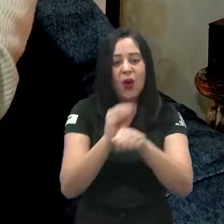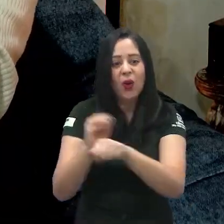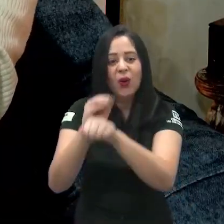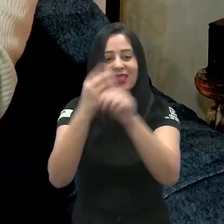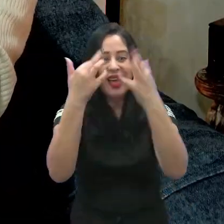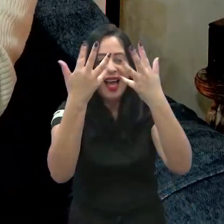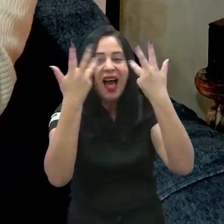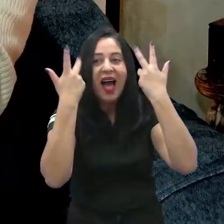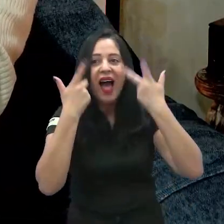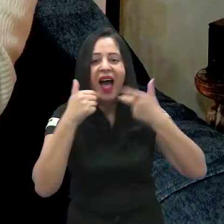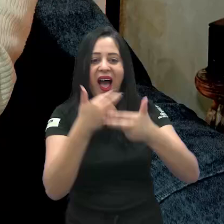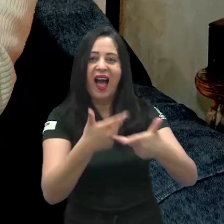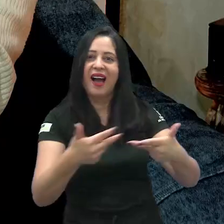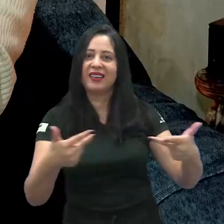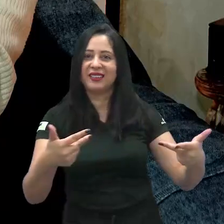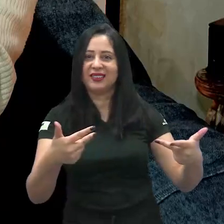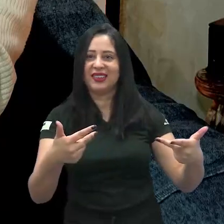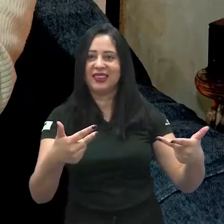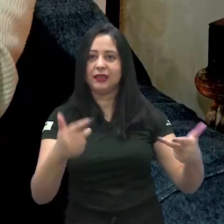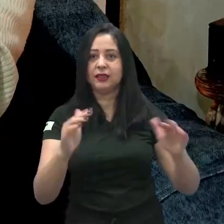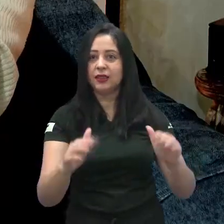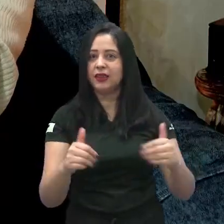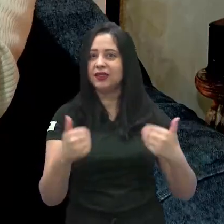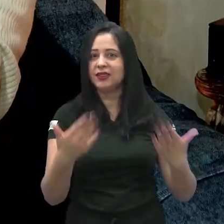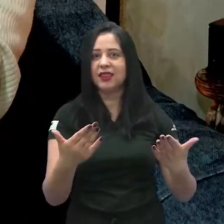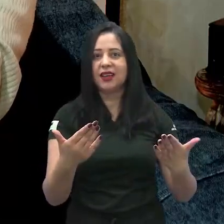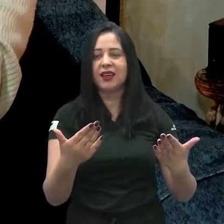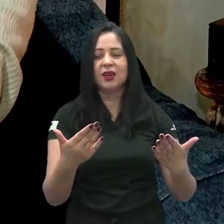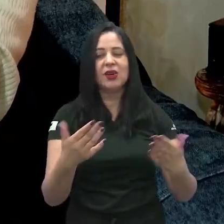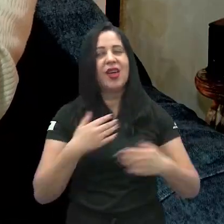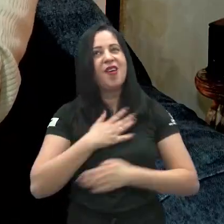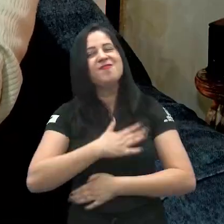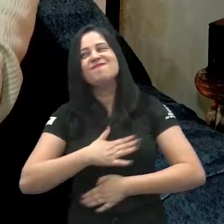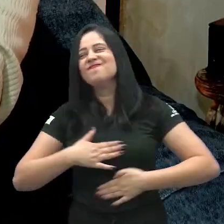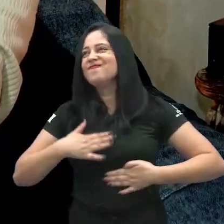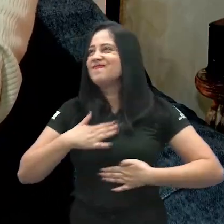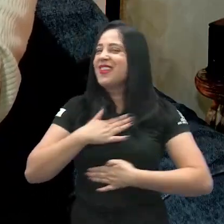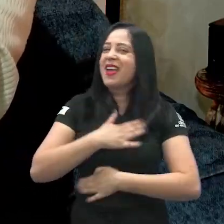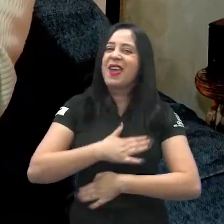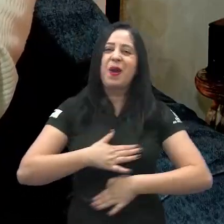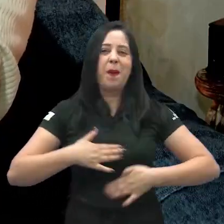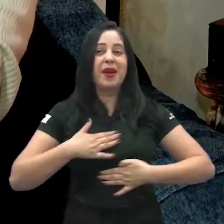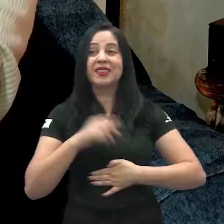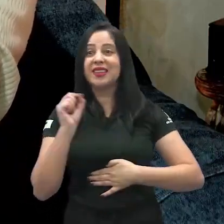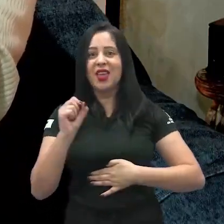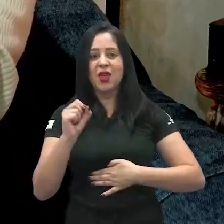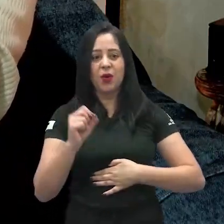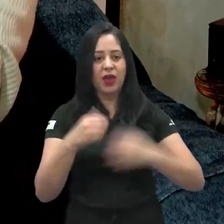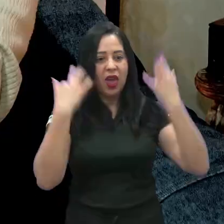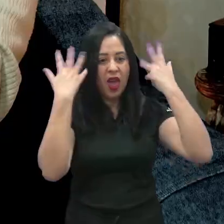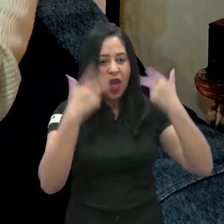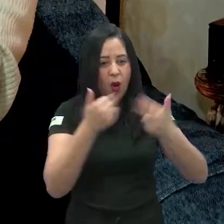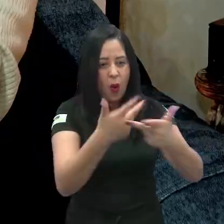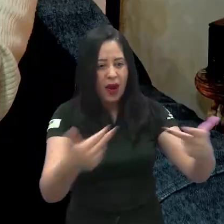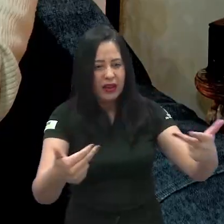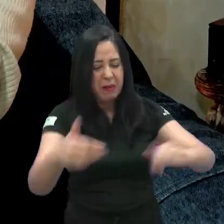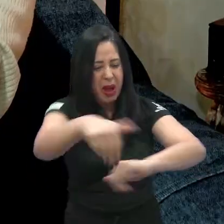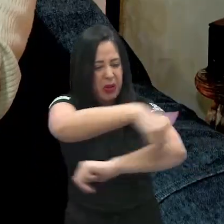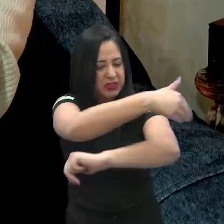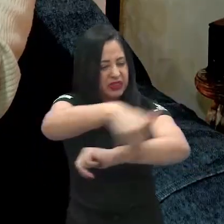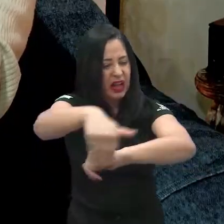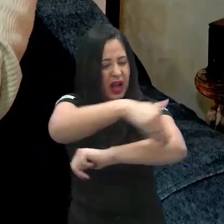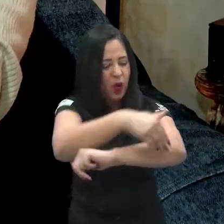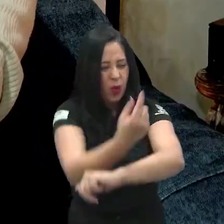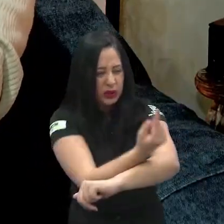animais, sabe? Então eu acho que, assim, para mim não existe nada mais recompensador do que você resgatar um animal, você cuidar dele, você ver